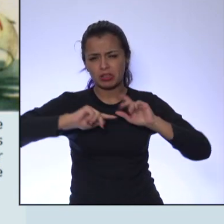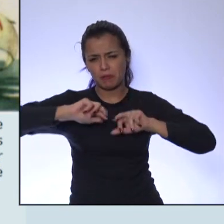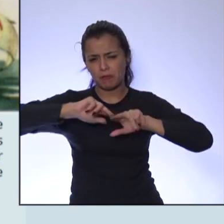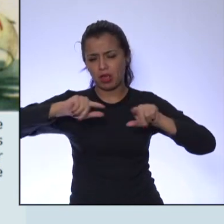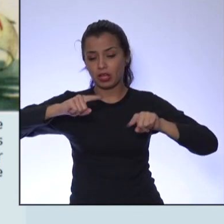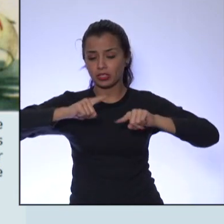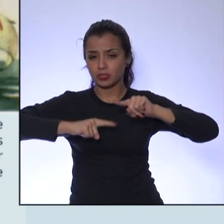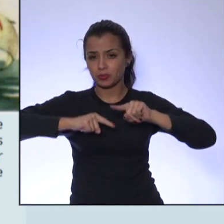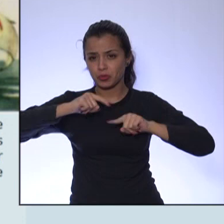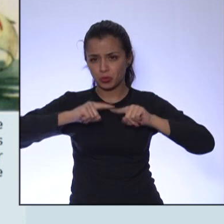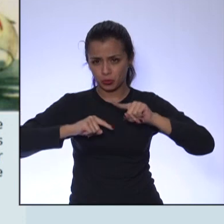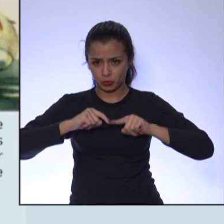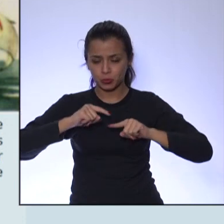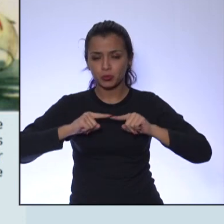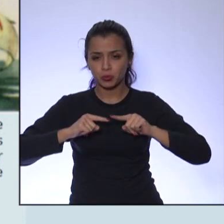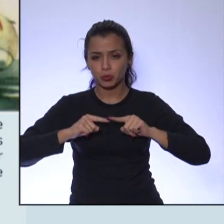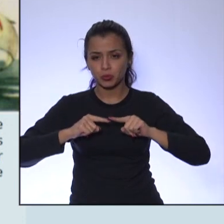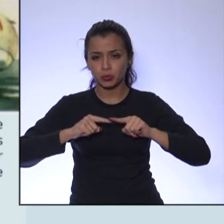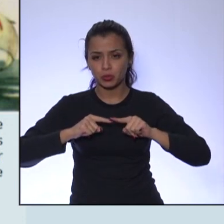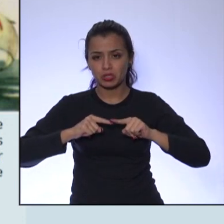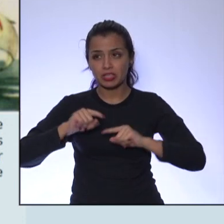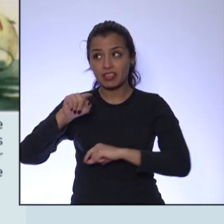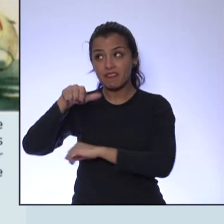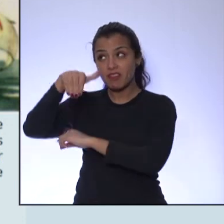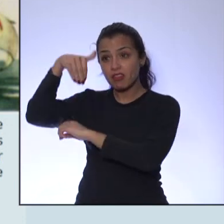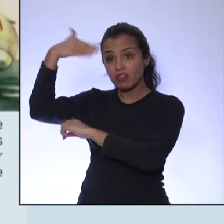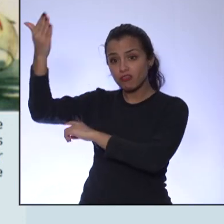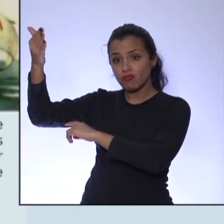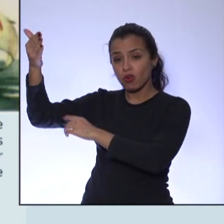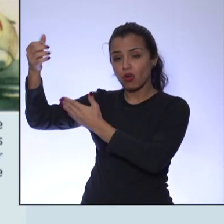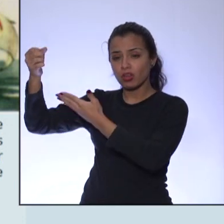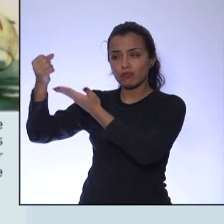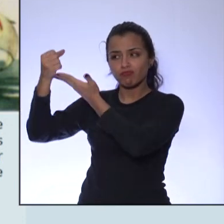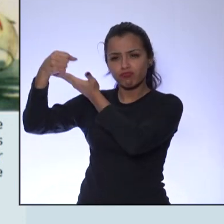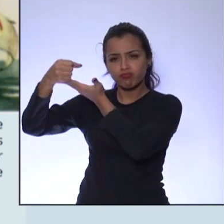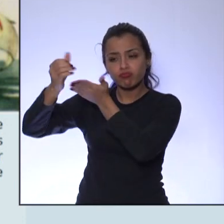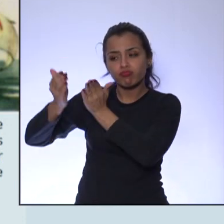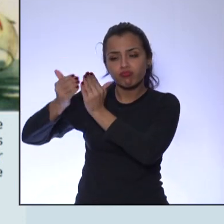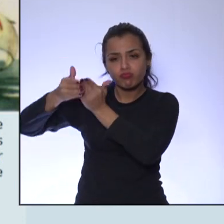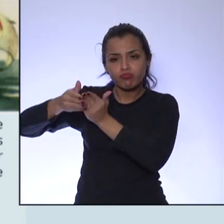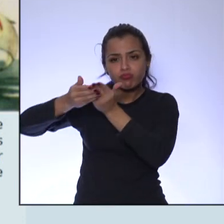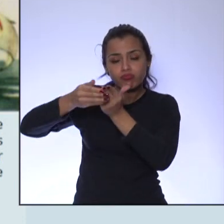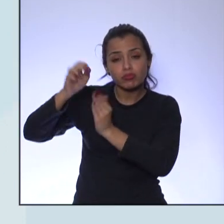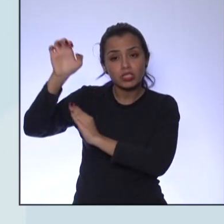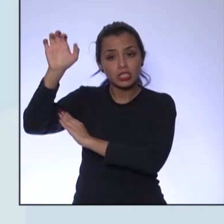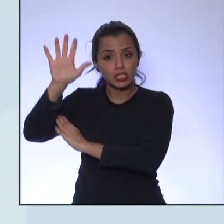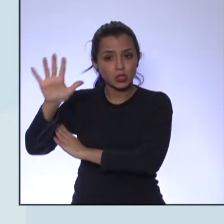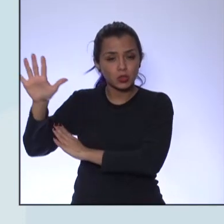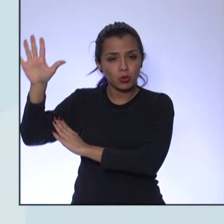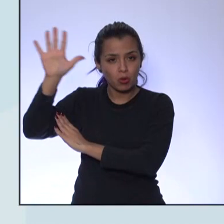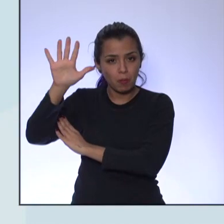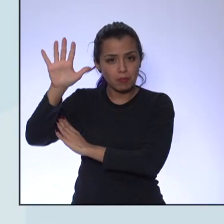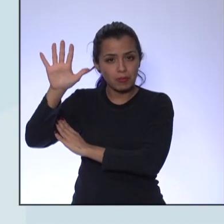que vão vir do Oriente rumo à Europa. Nesse momento das grandes